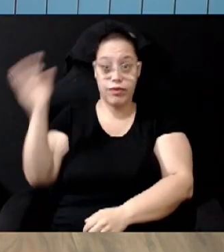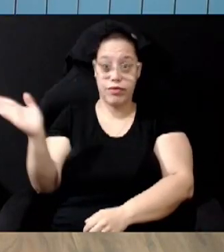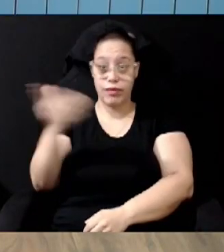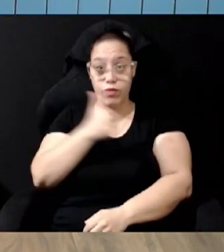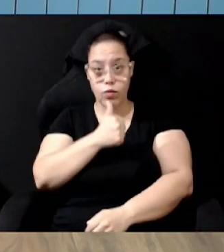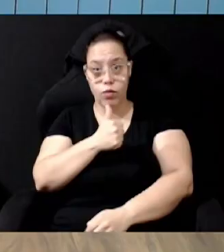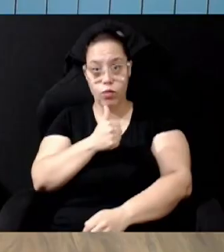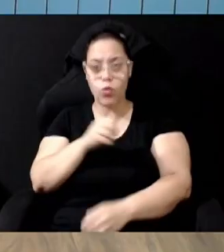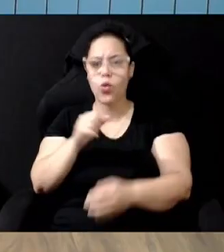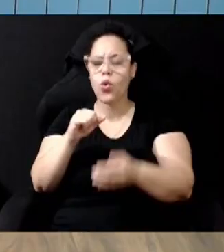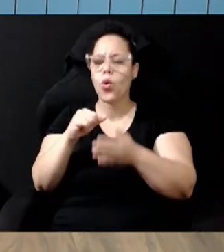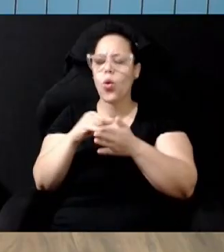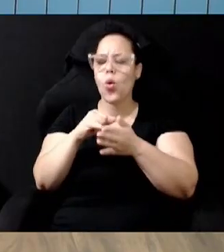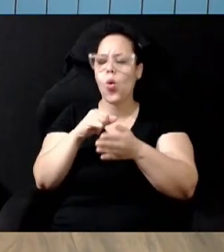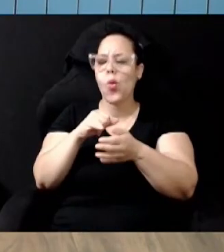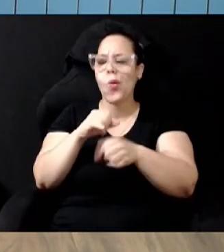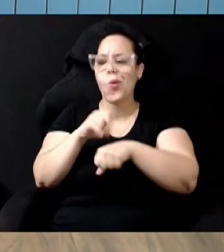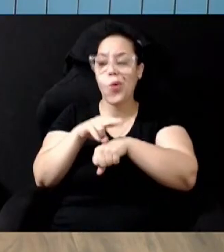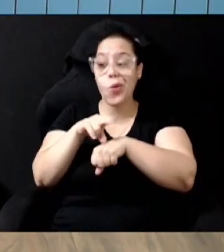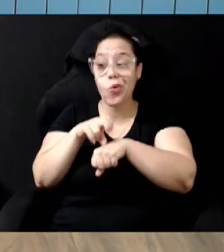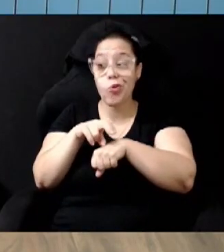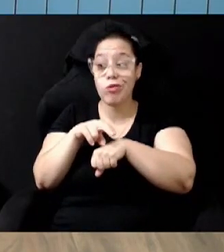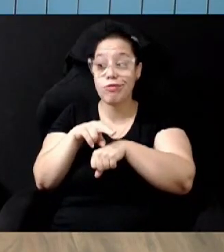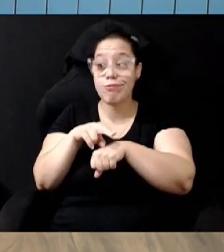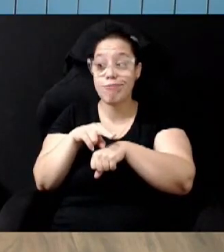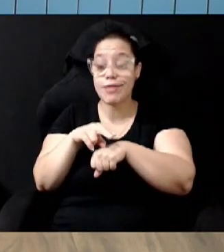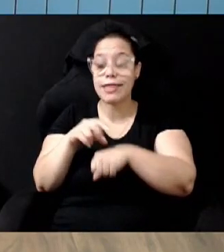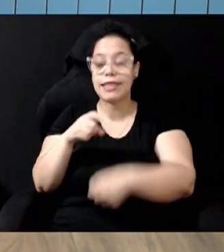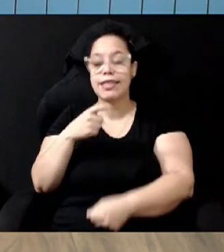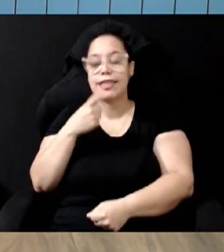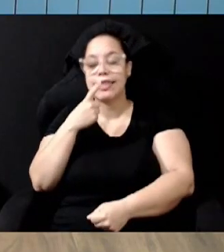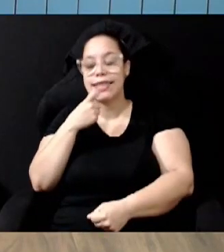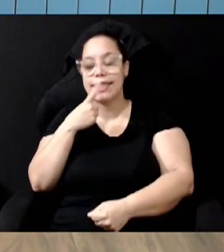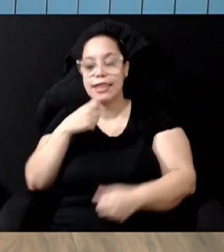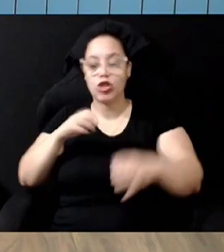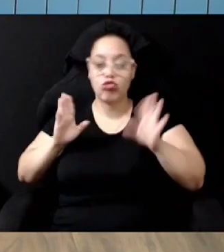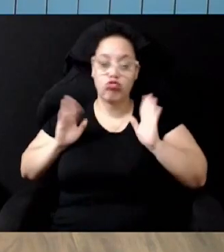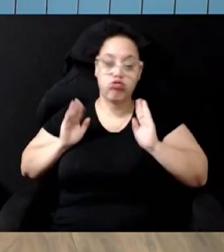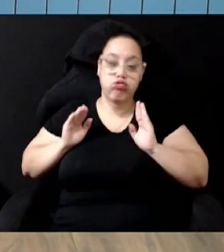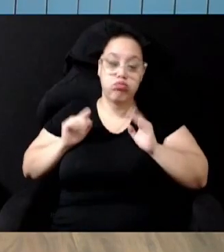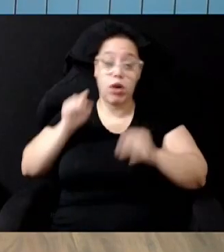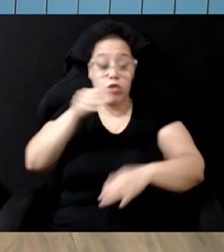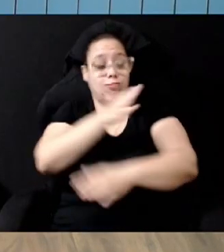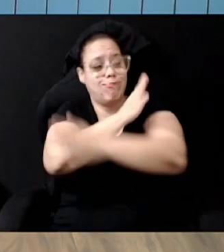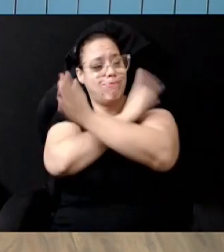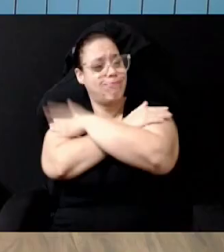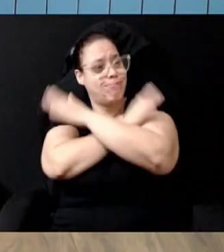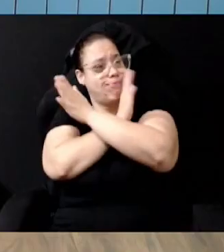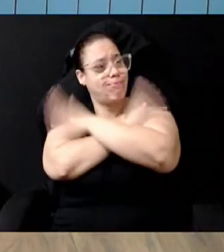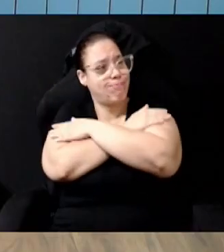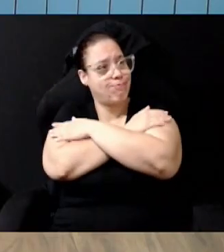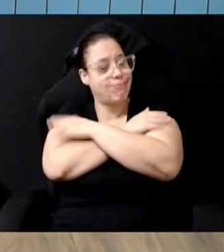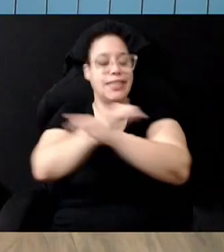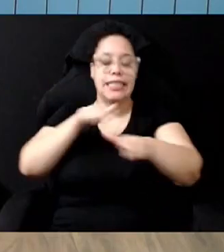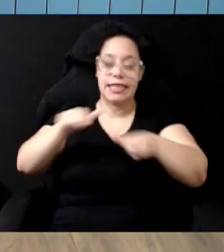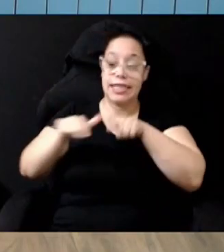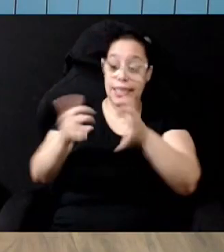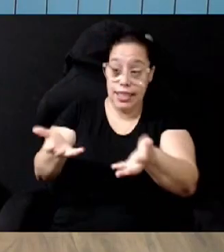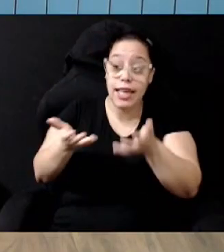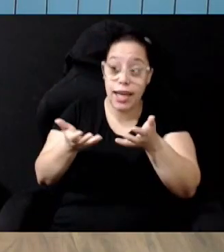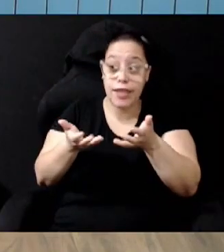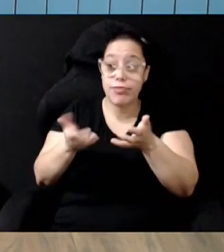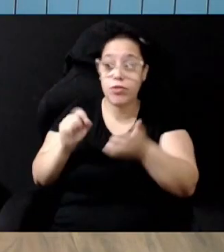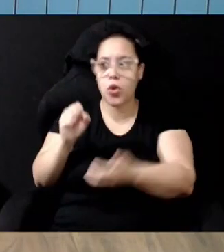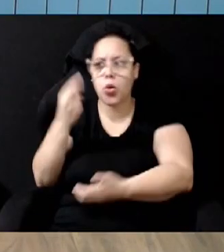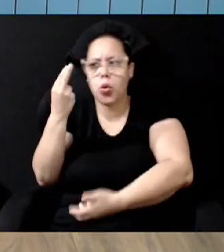emprego agora. É véspera de feriado, mas para você que está desempregado, está disponível para o mercado de trabalho ou para você que